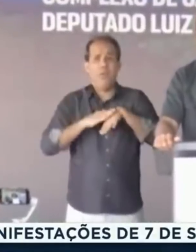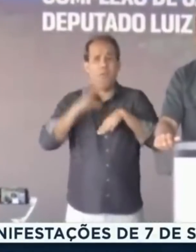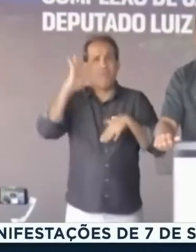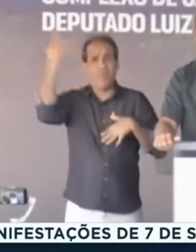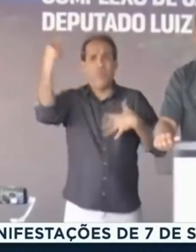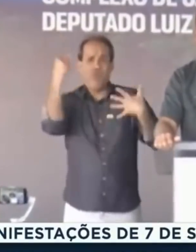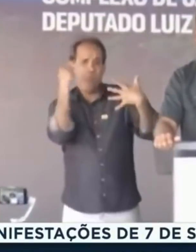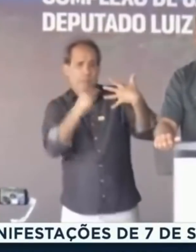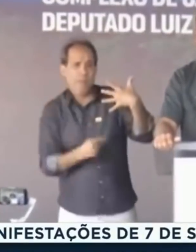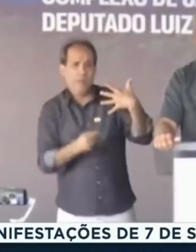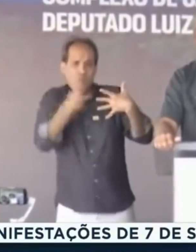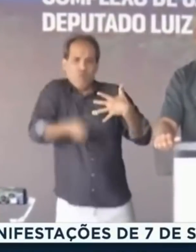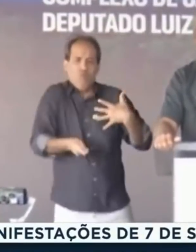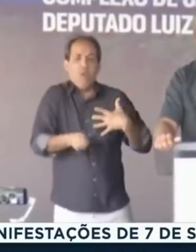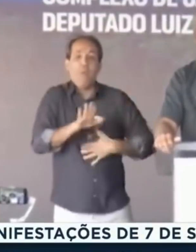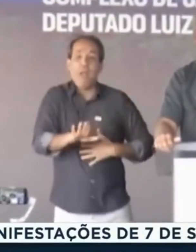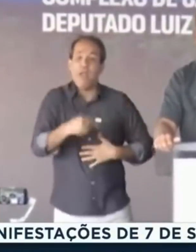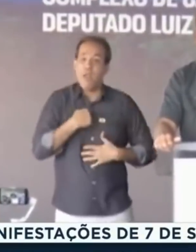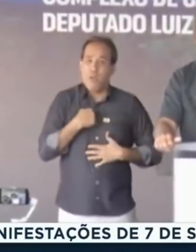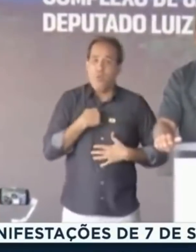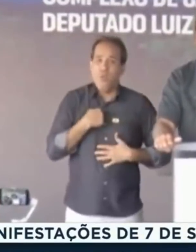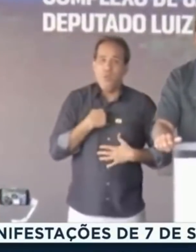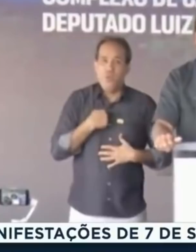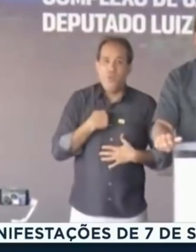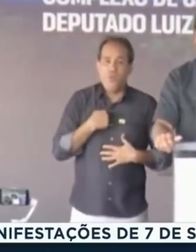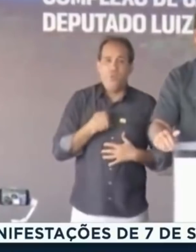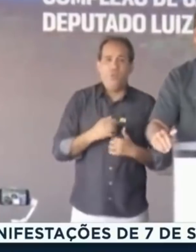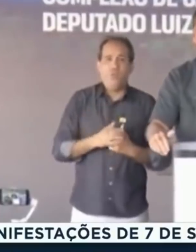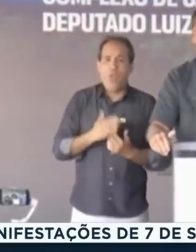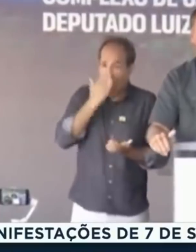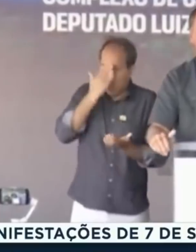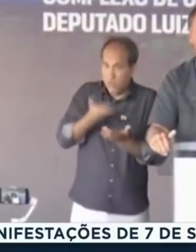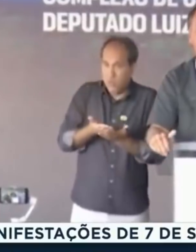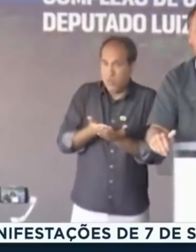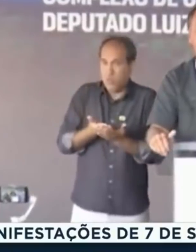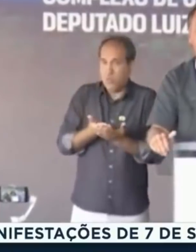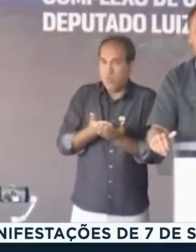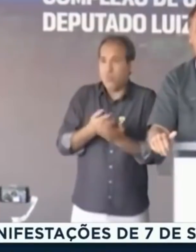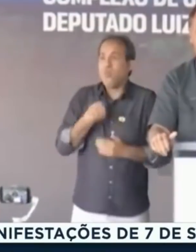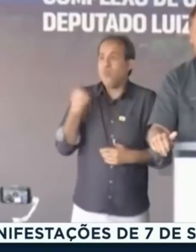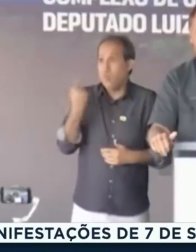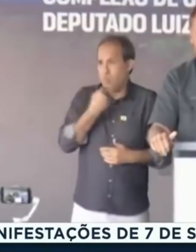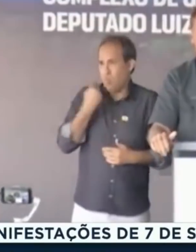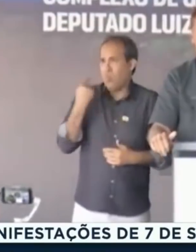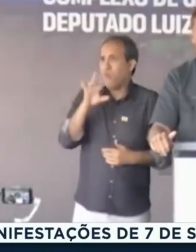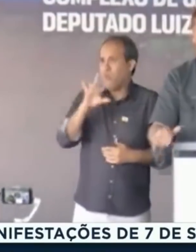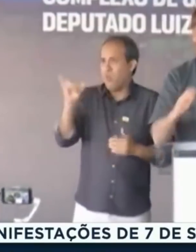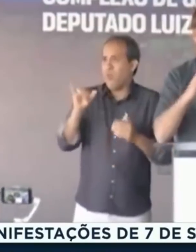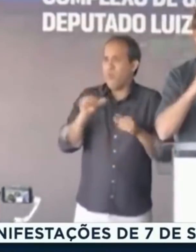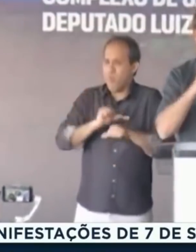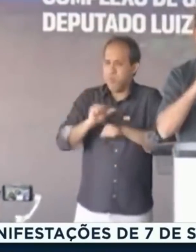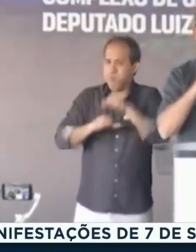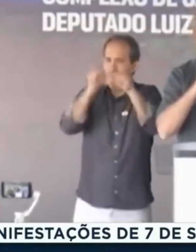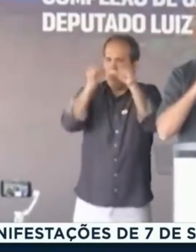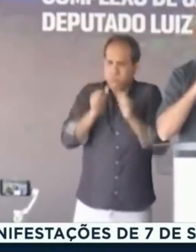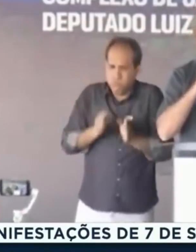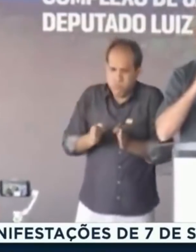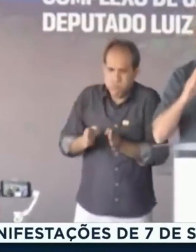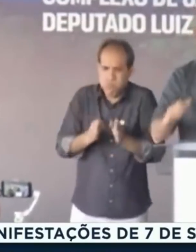Eu acredito, creio, que nós vamos mudar o destino do Brasil. E tenho certeza,